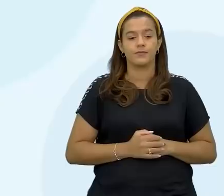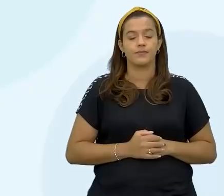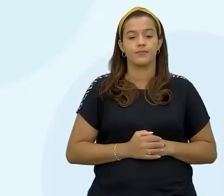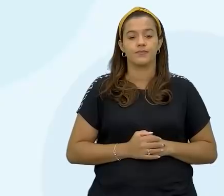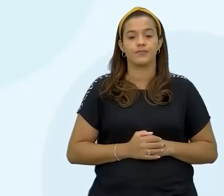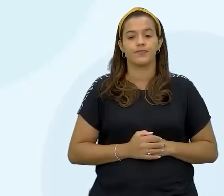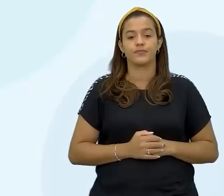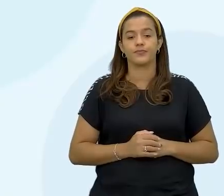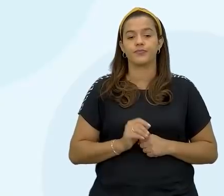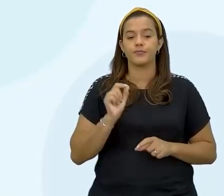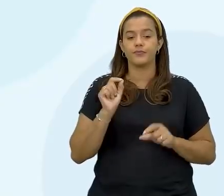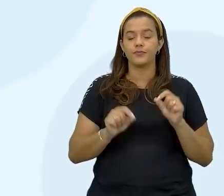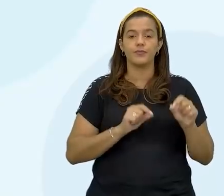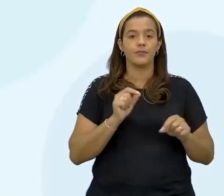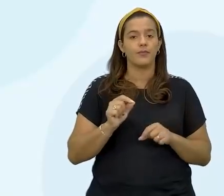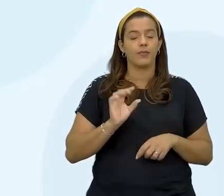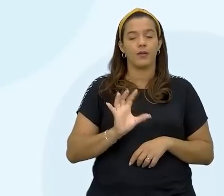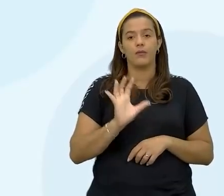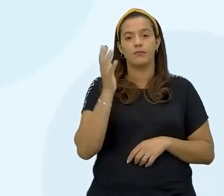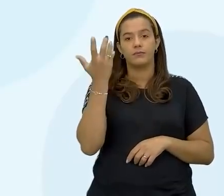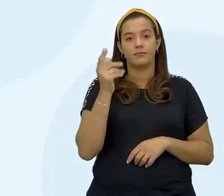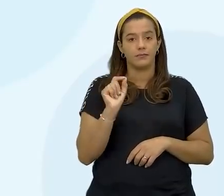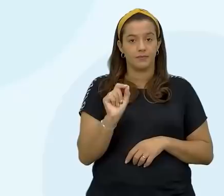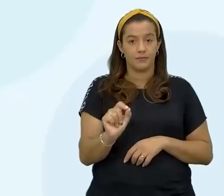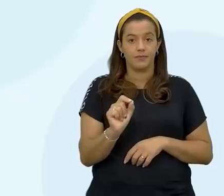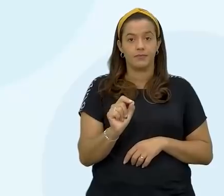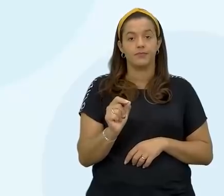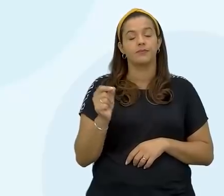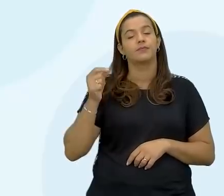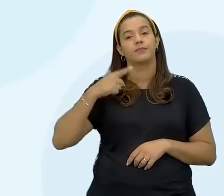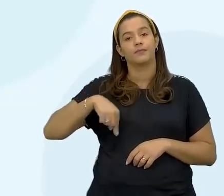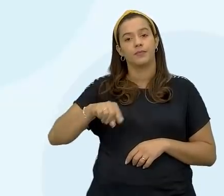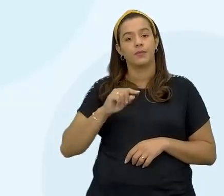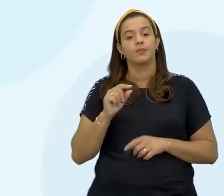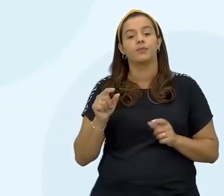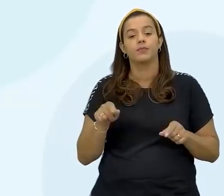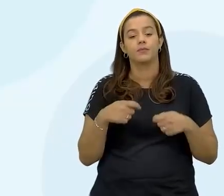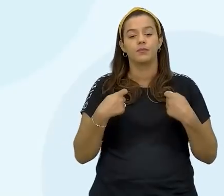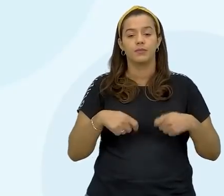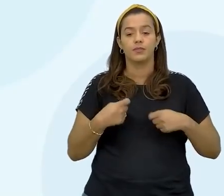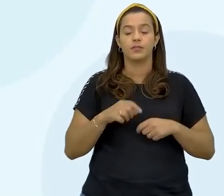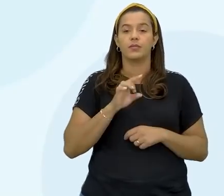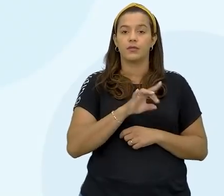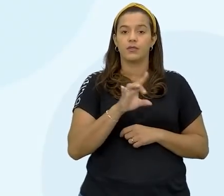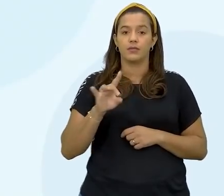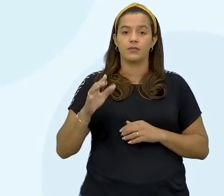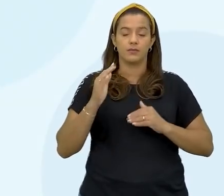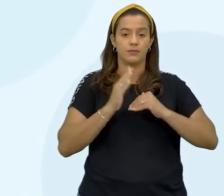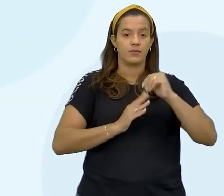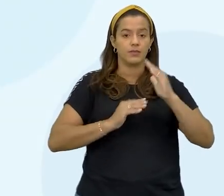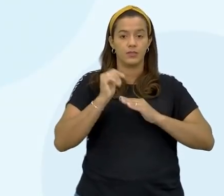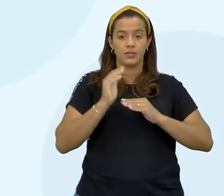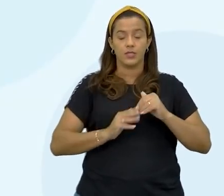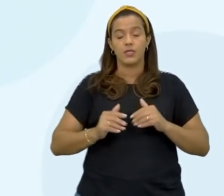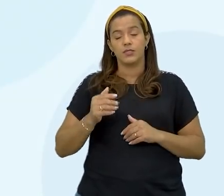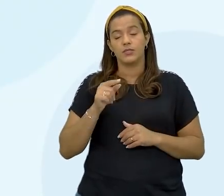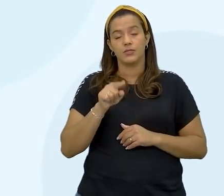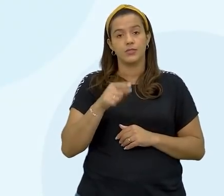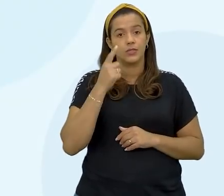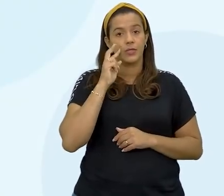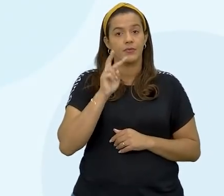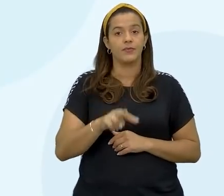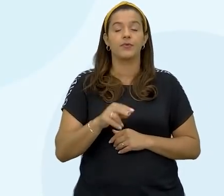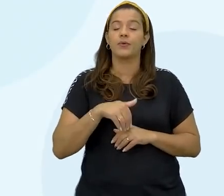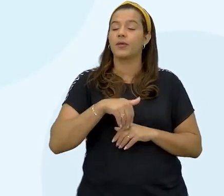E aí, o que acontece? A gente tem que olhar essas questões das habilidades e ver o que é imprescindível. Você